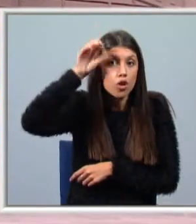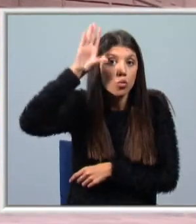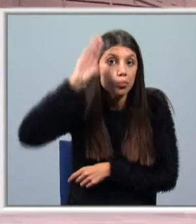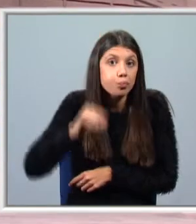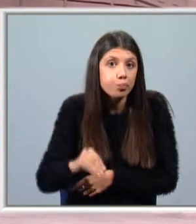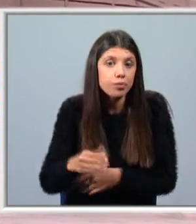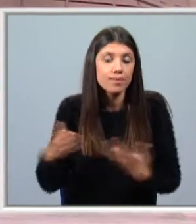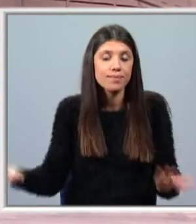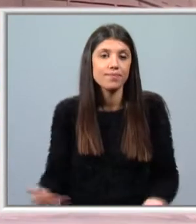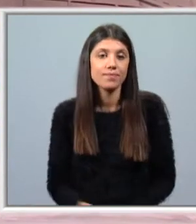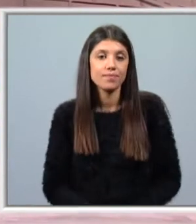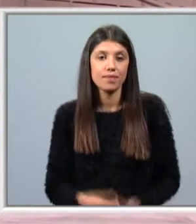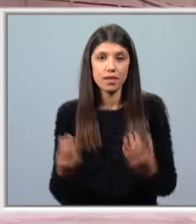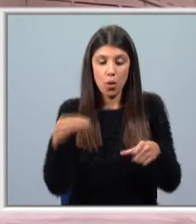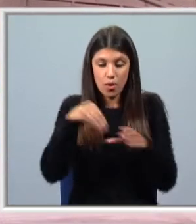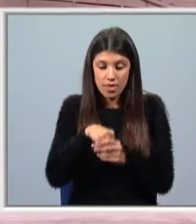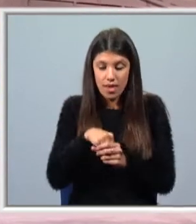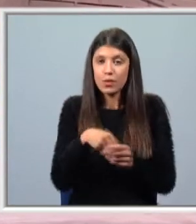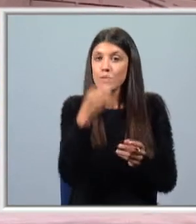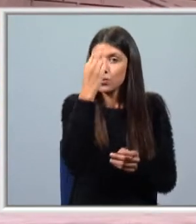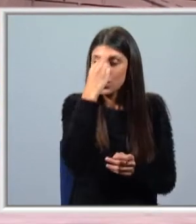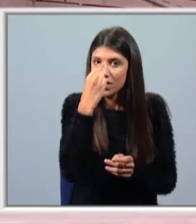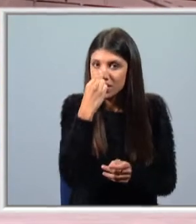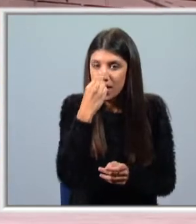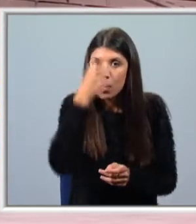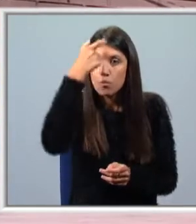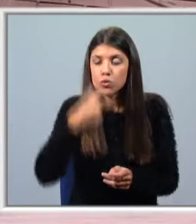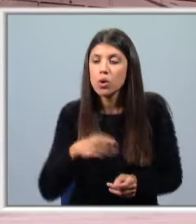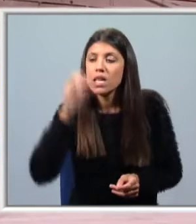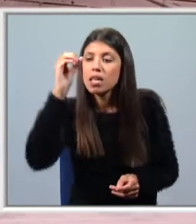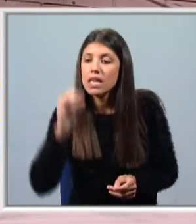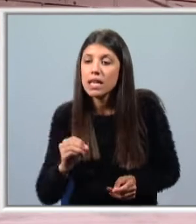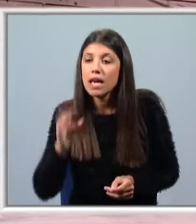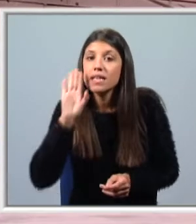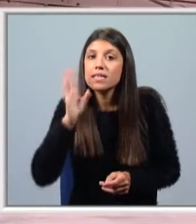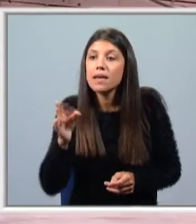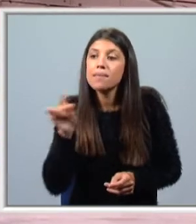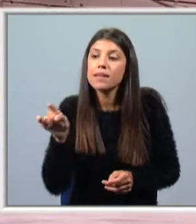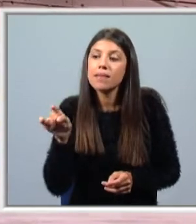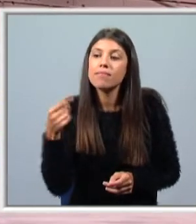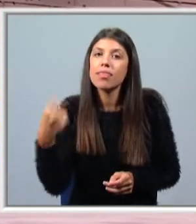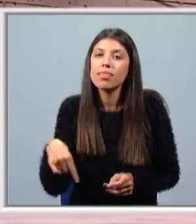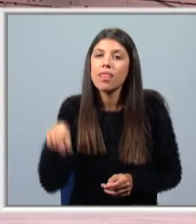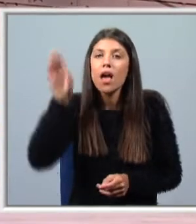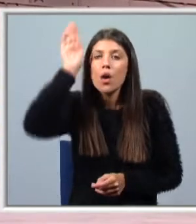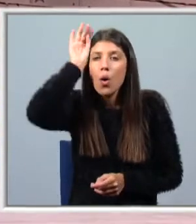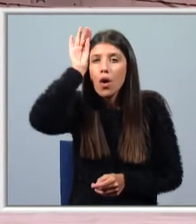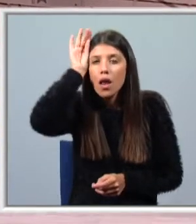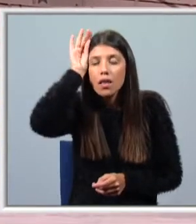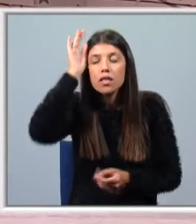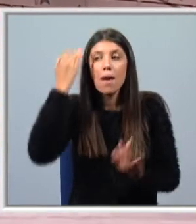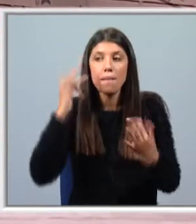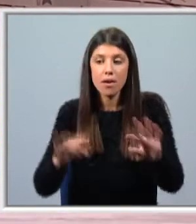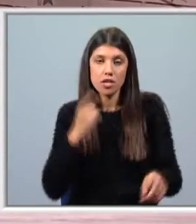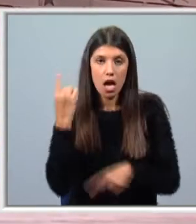E ninguém na corte sabia que o príncipe tinha as orelhas de burro. Mas havia algumas pessoas que sabiam. Quais eram